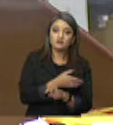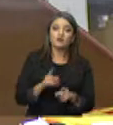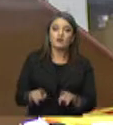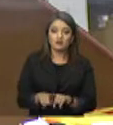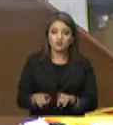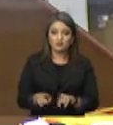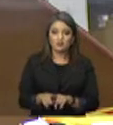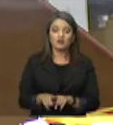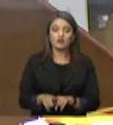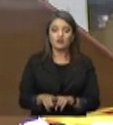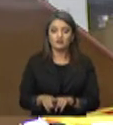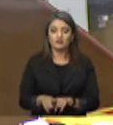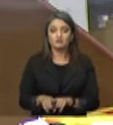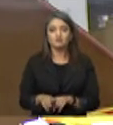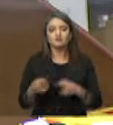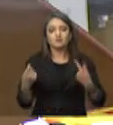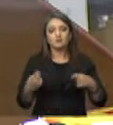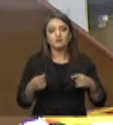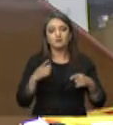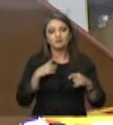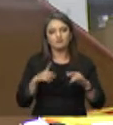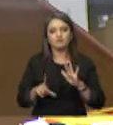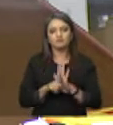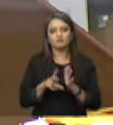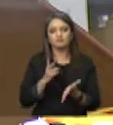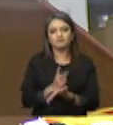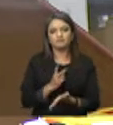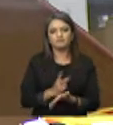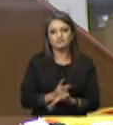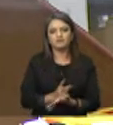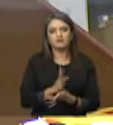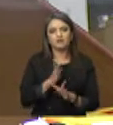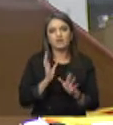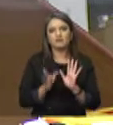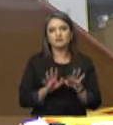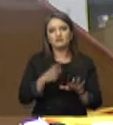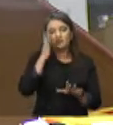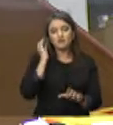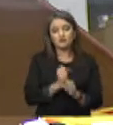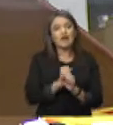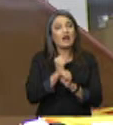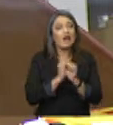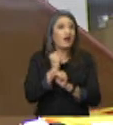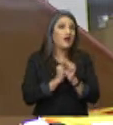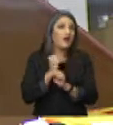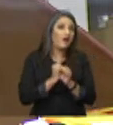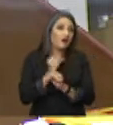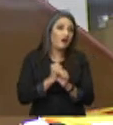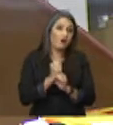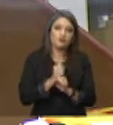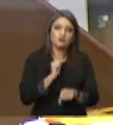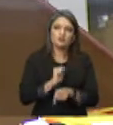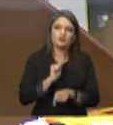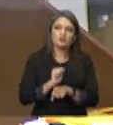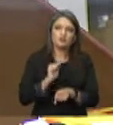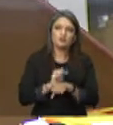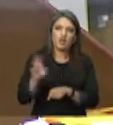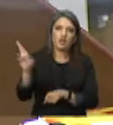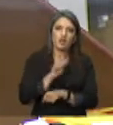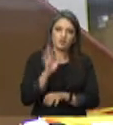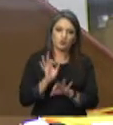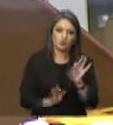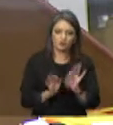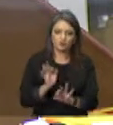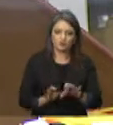de razão deve alcançar justamente os veteranos aqueles que há anos as V e aguardam por uma resposta